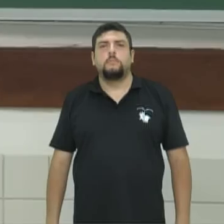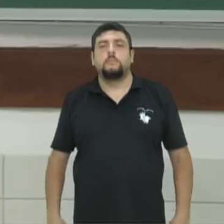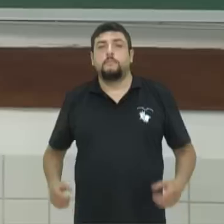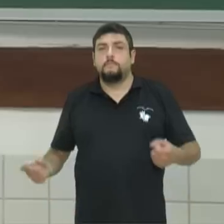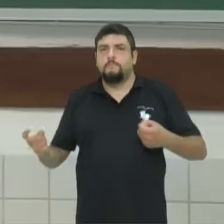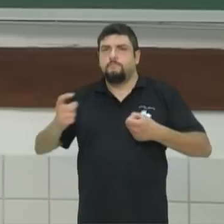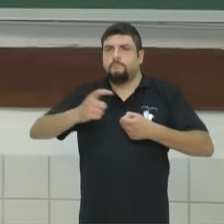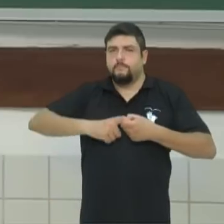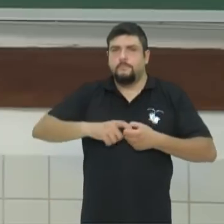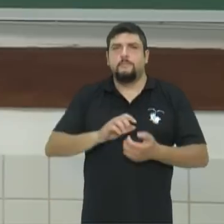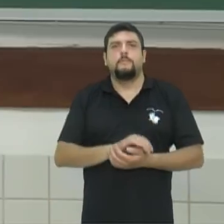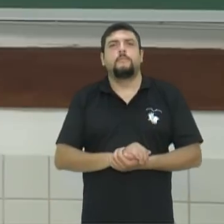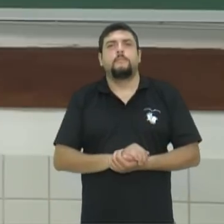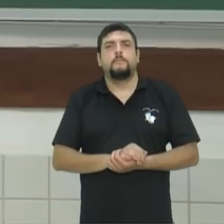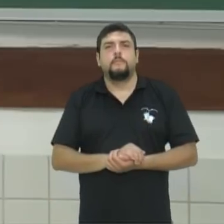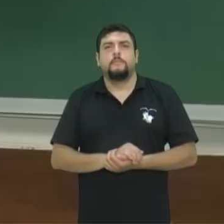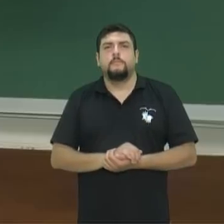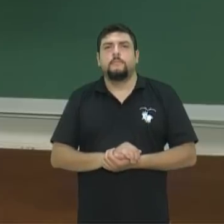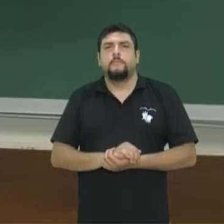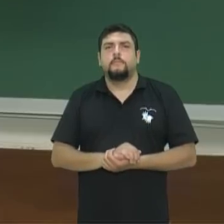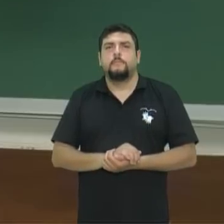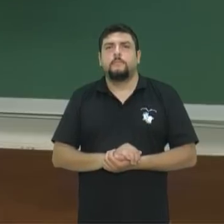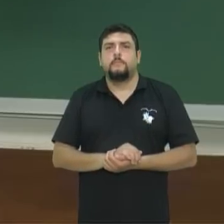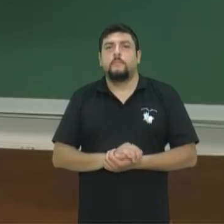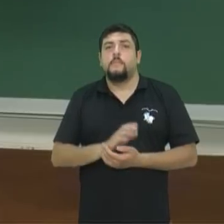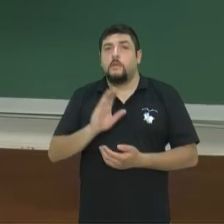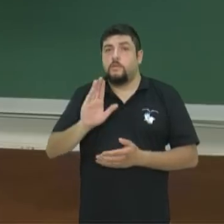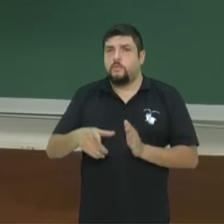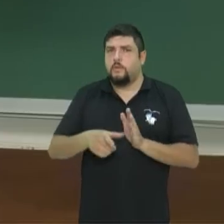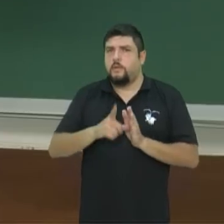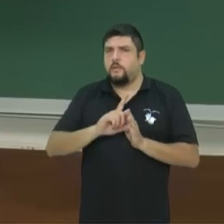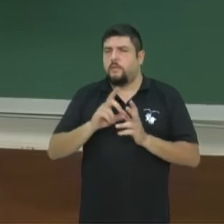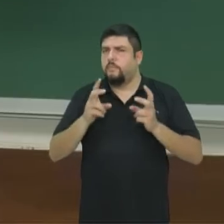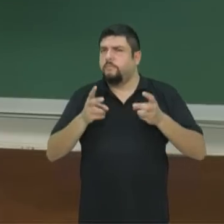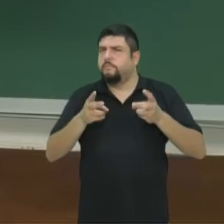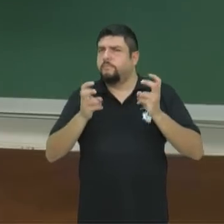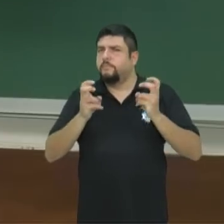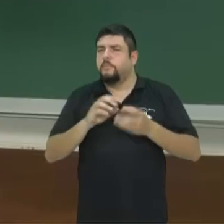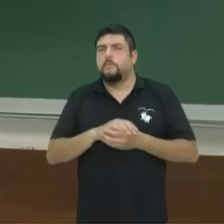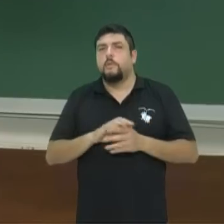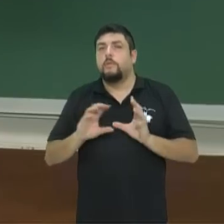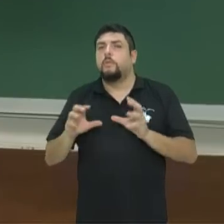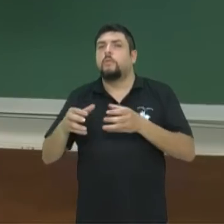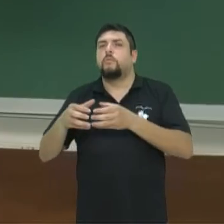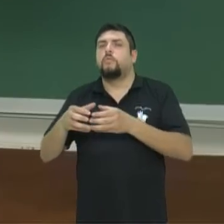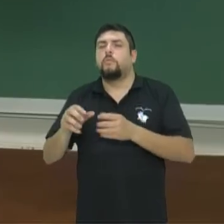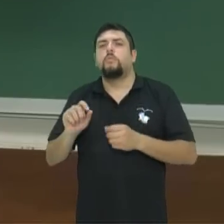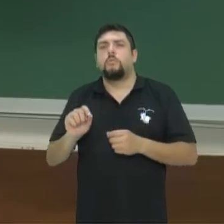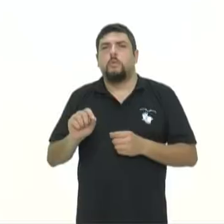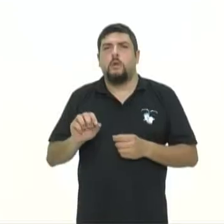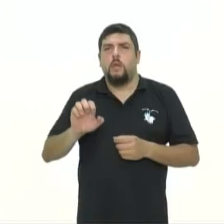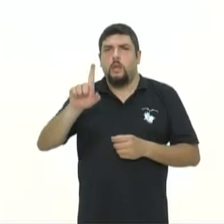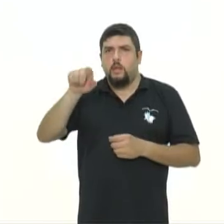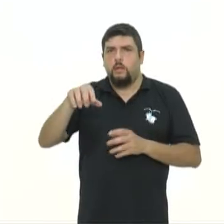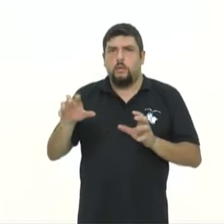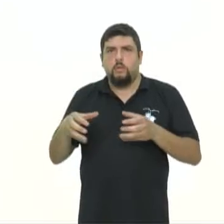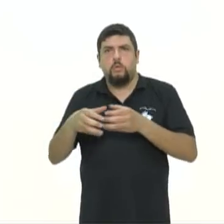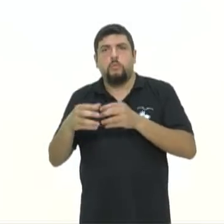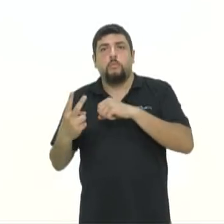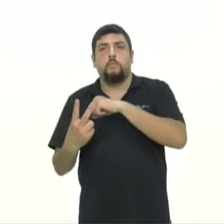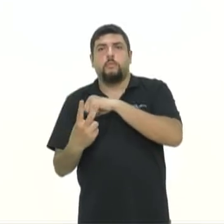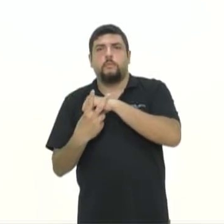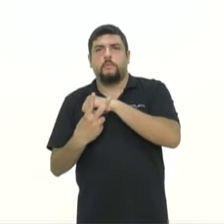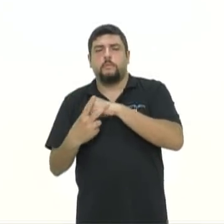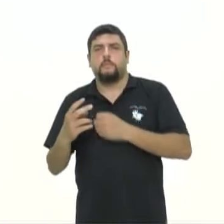Retornando então, pessoal, já vi uma pista explicitada ali na minha fala, então as palavras ao lado elas podem ser consideradas